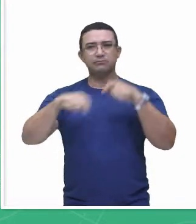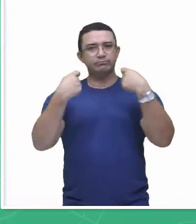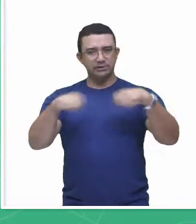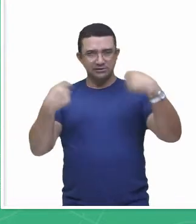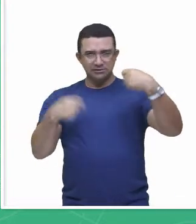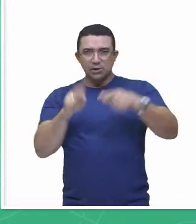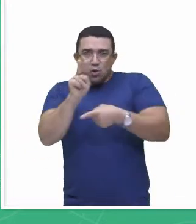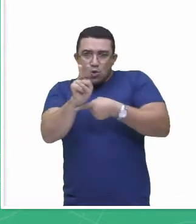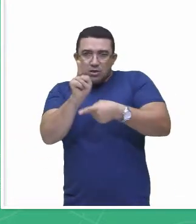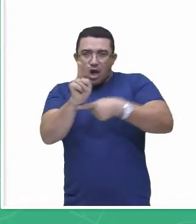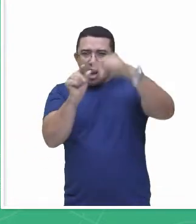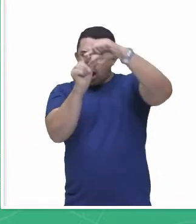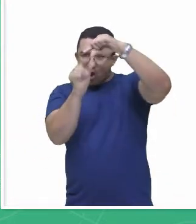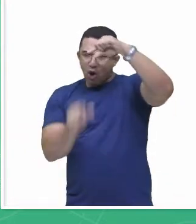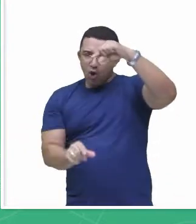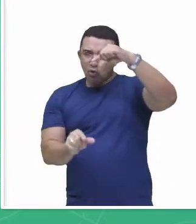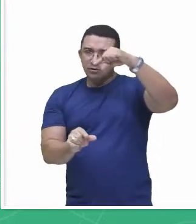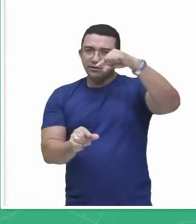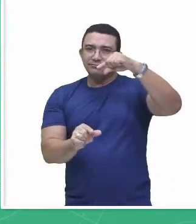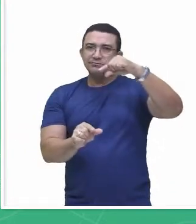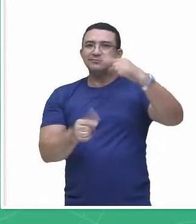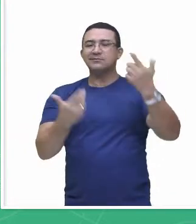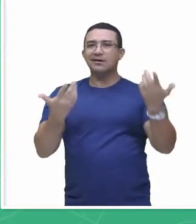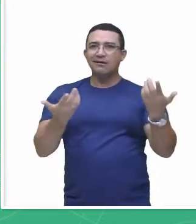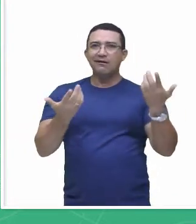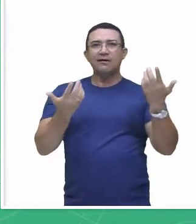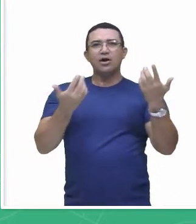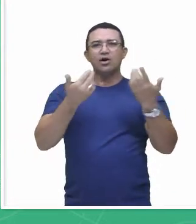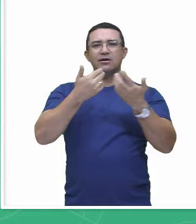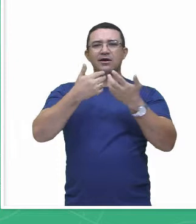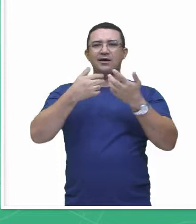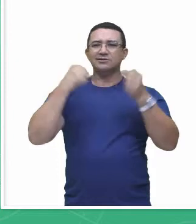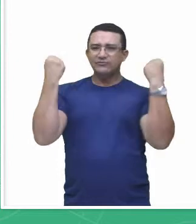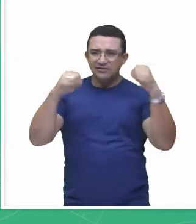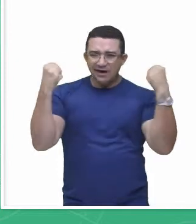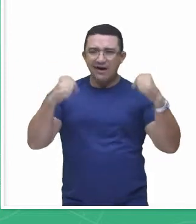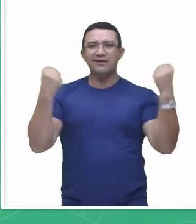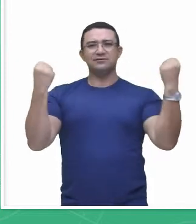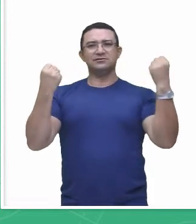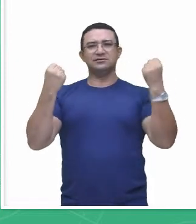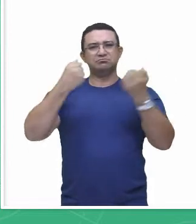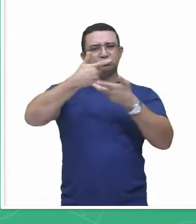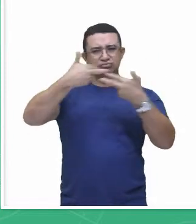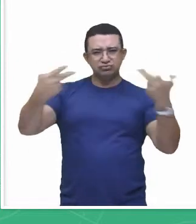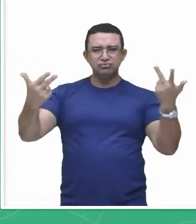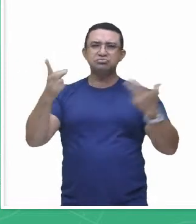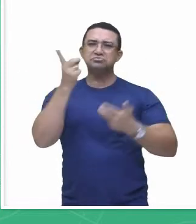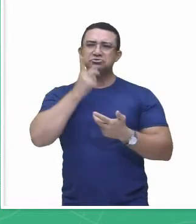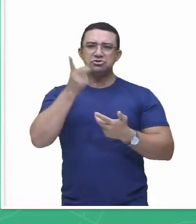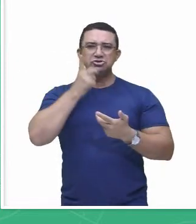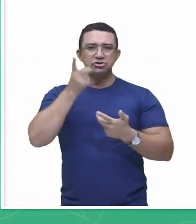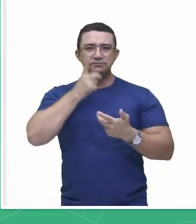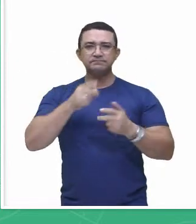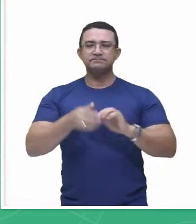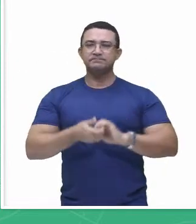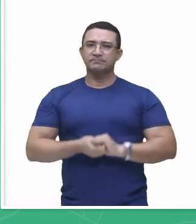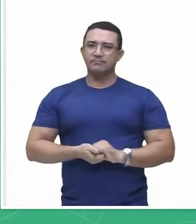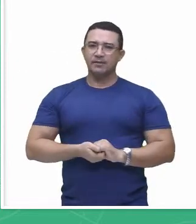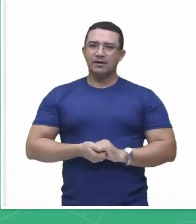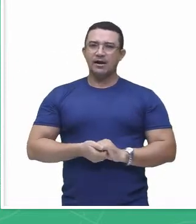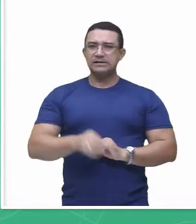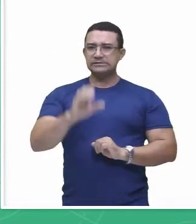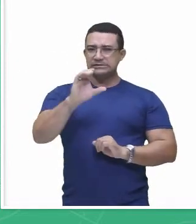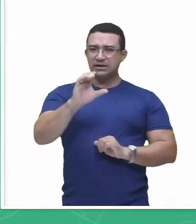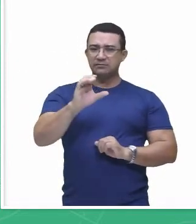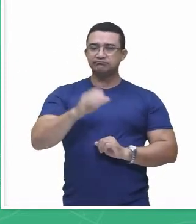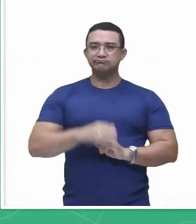coluna em relação às atividades diárias, aos exercícios físicos e assim por diante. Na letra C, está dizendo